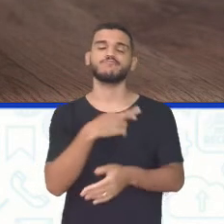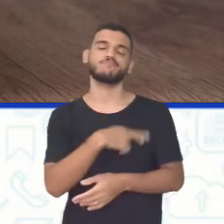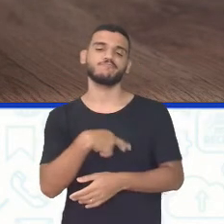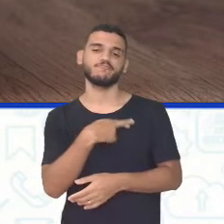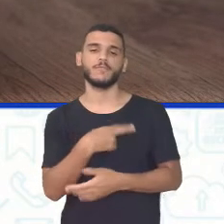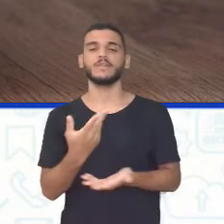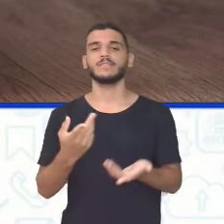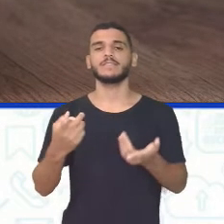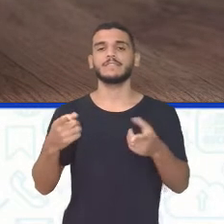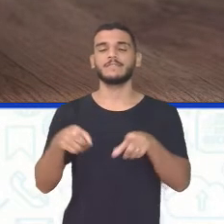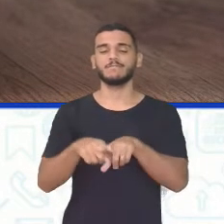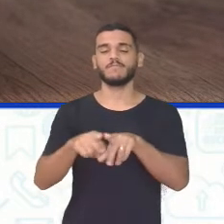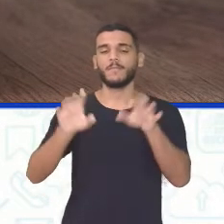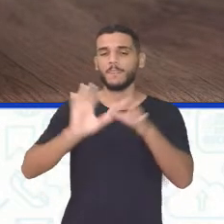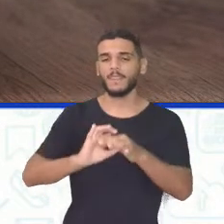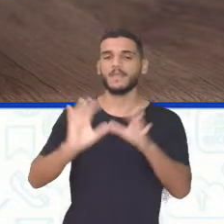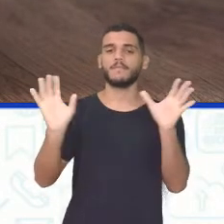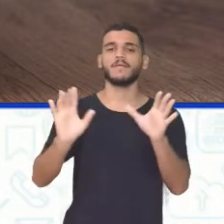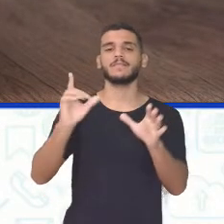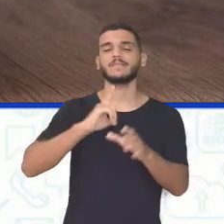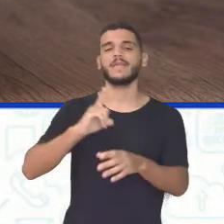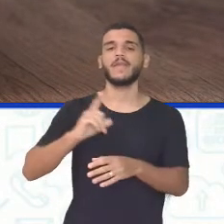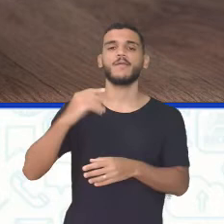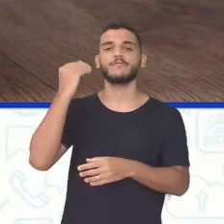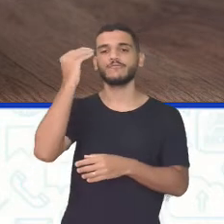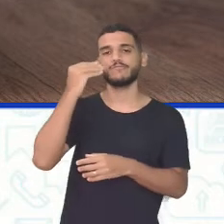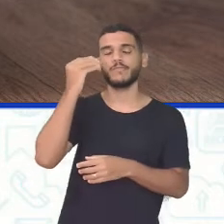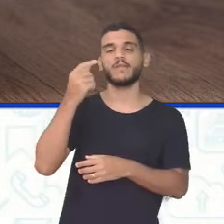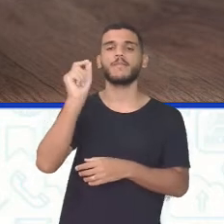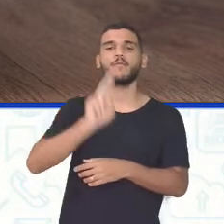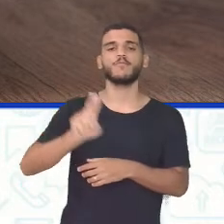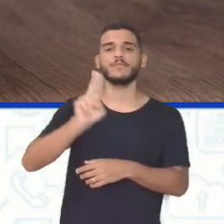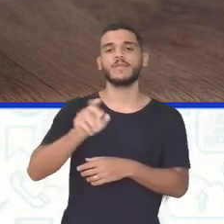tanta liberdade que eles podem fazer experimentos com a língua.